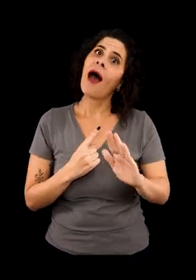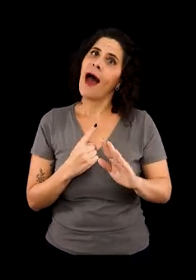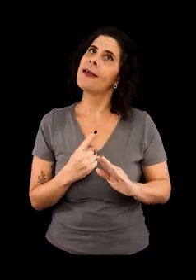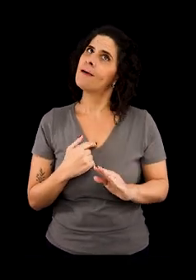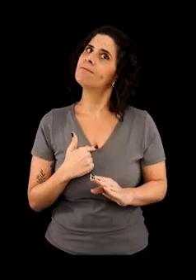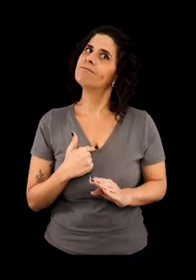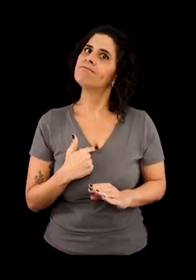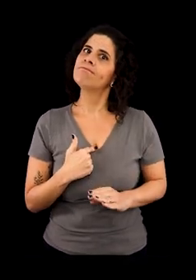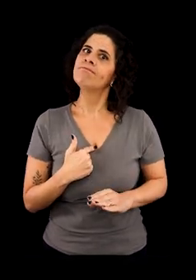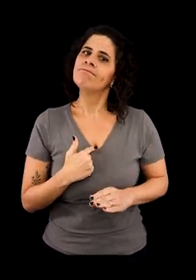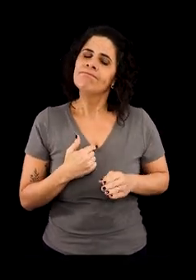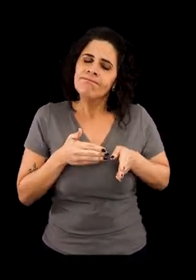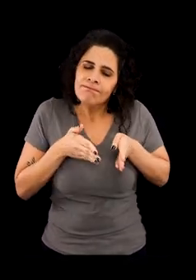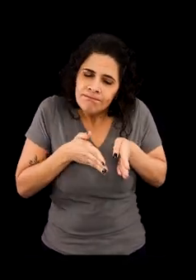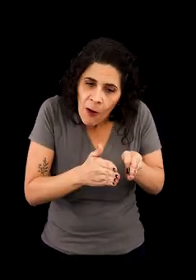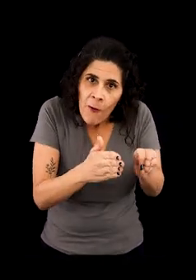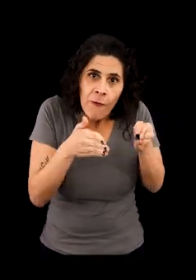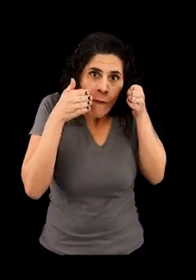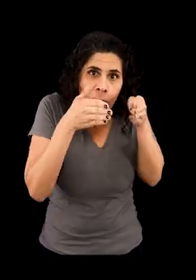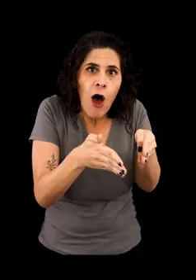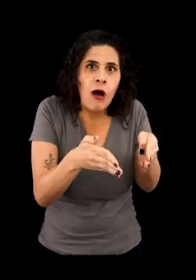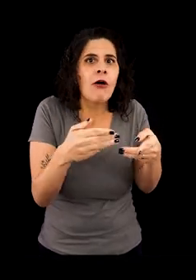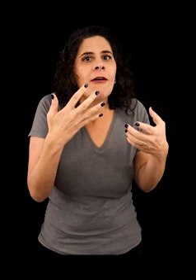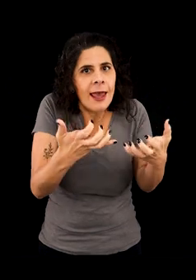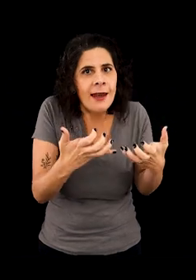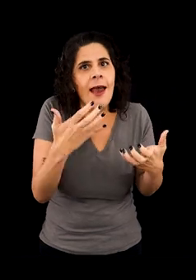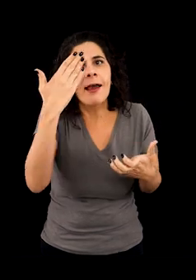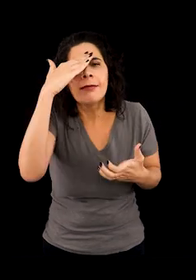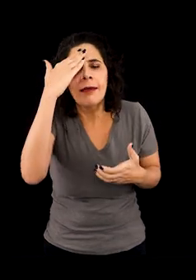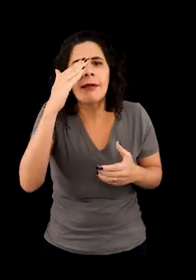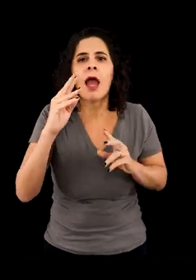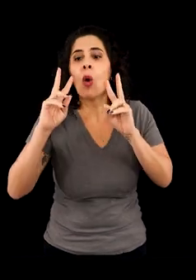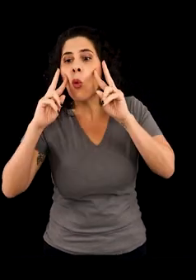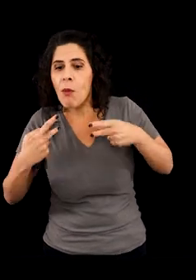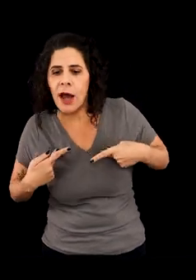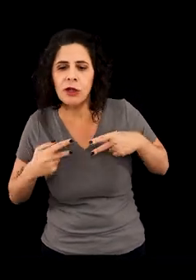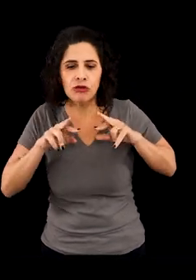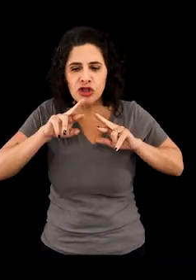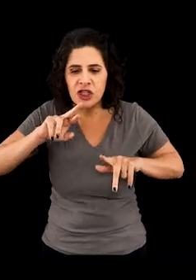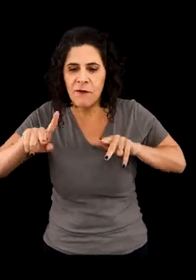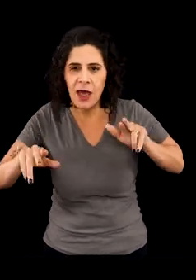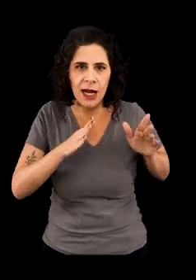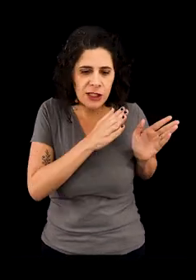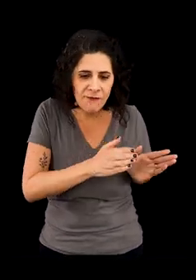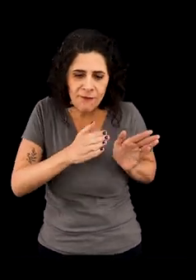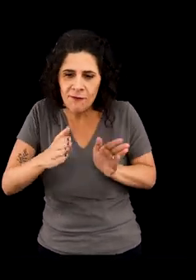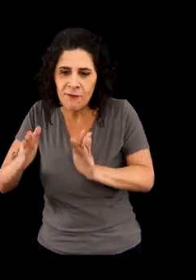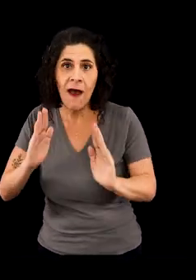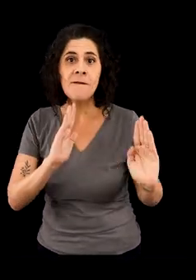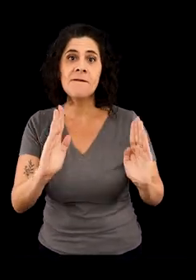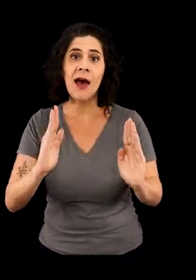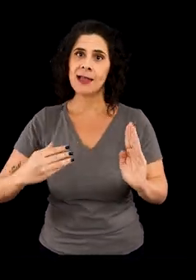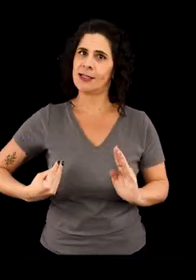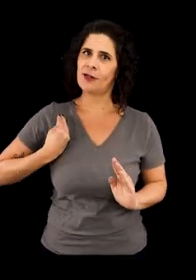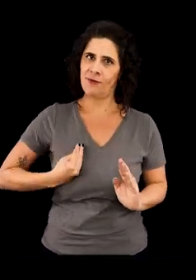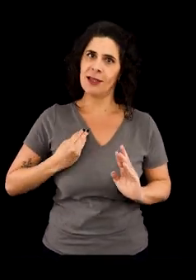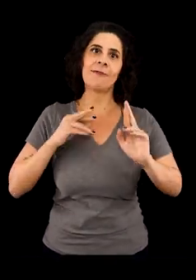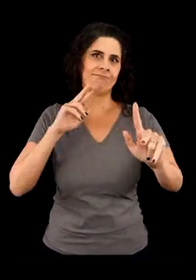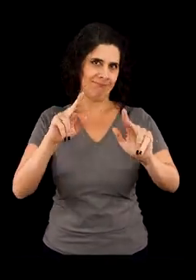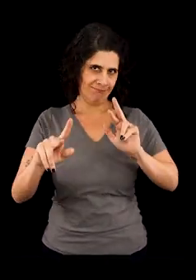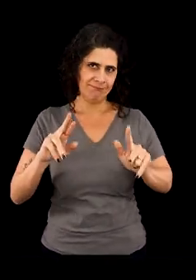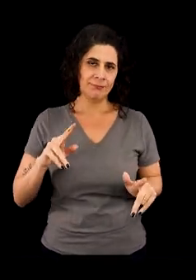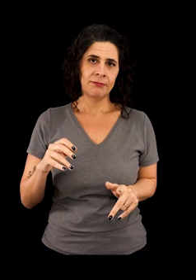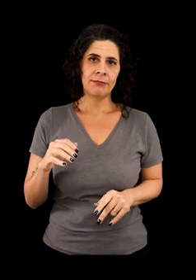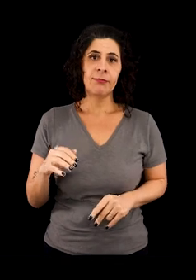eu fui me levar a sério, para entender as diferenças do ser humano em cada etapa do seu desenvolvimento.